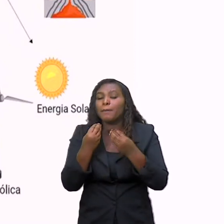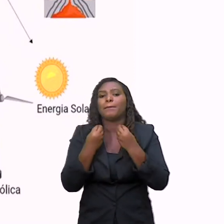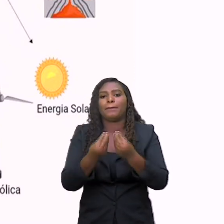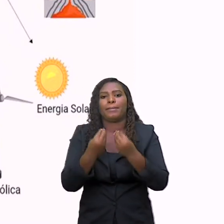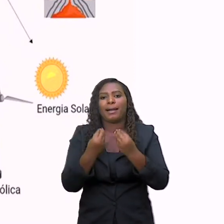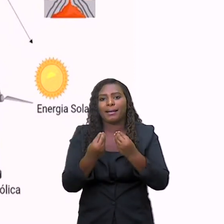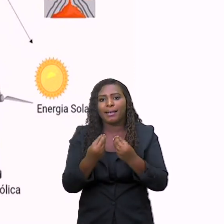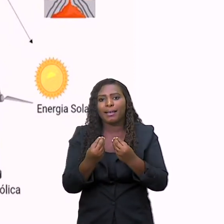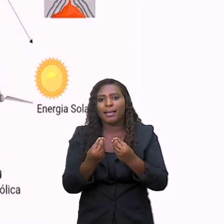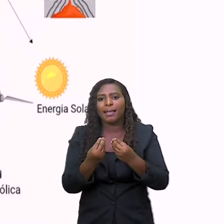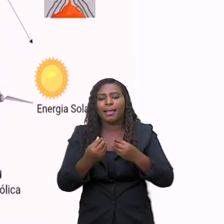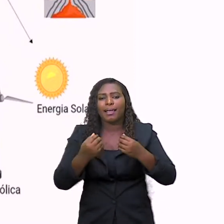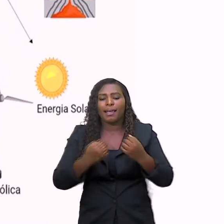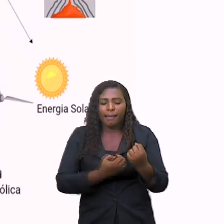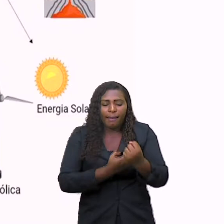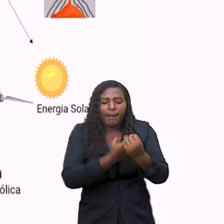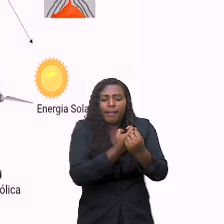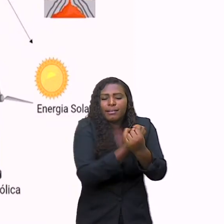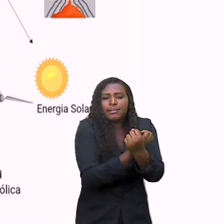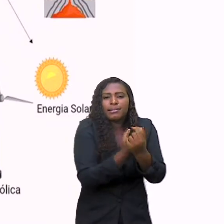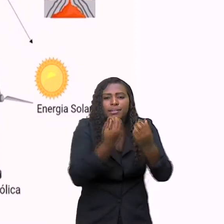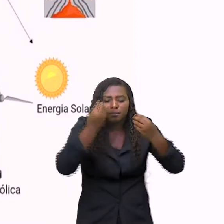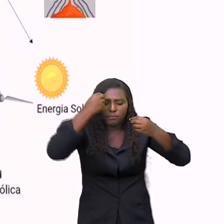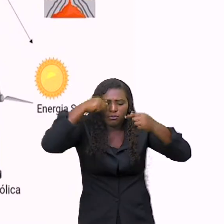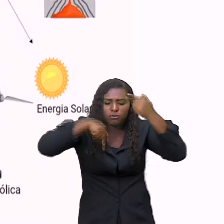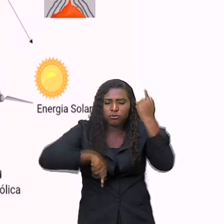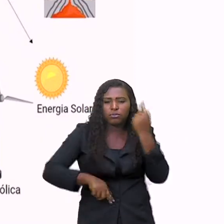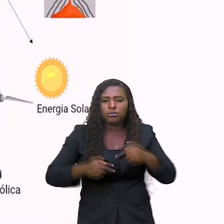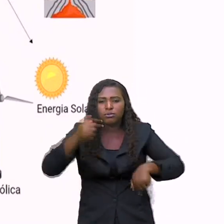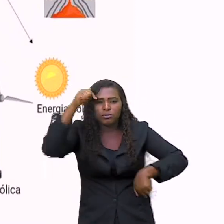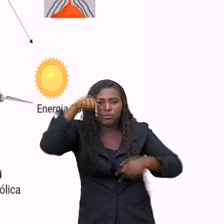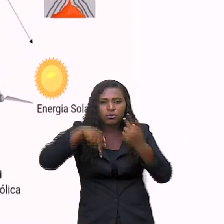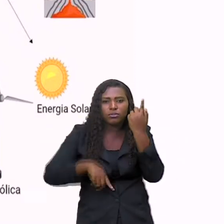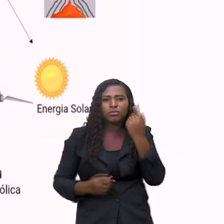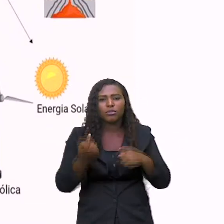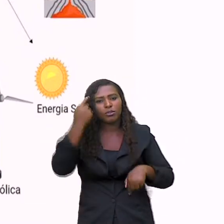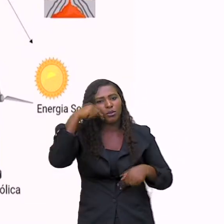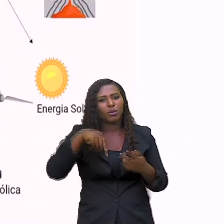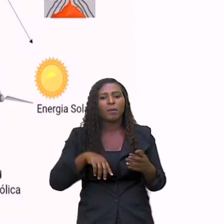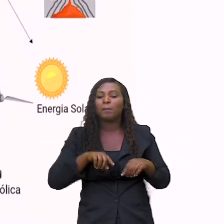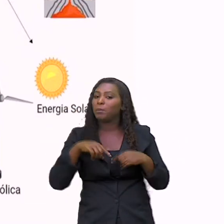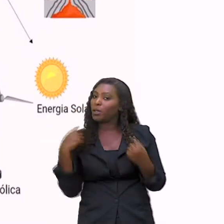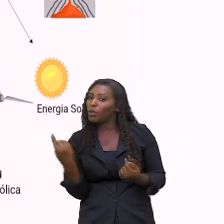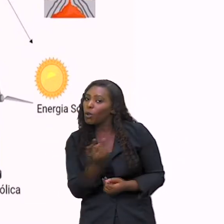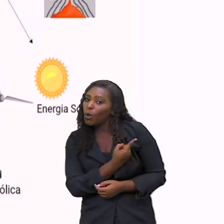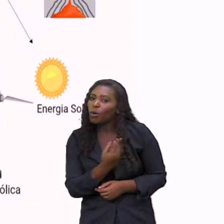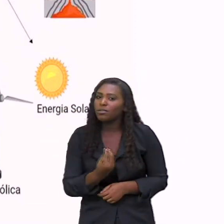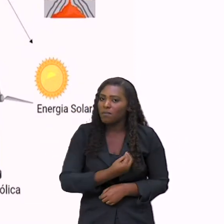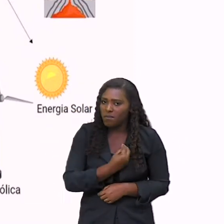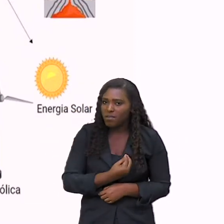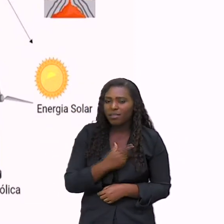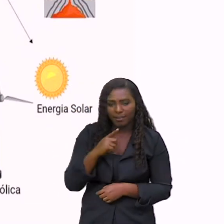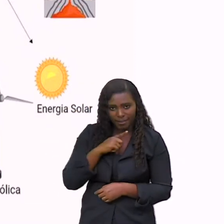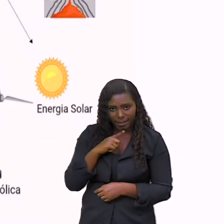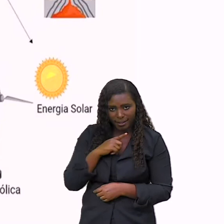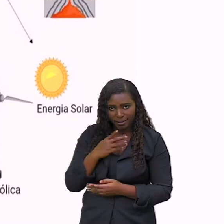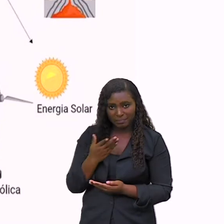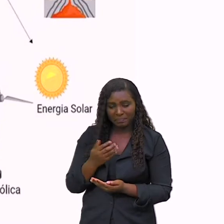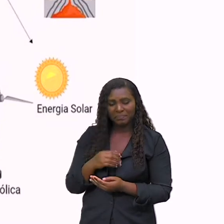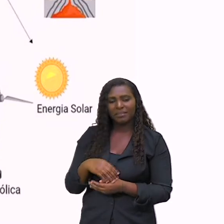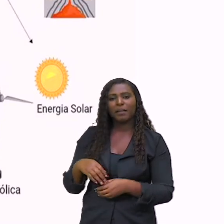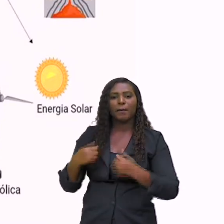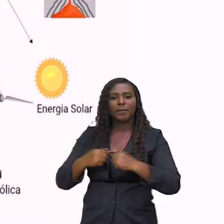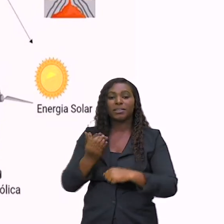para que a gente se movimente, então ela vem do nosso alimento, daquilo que a gente consome. Então, olha só, quando a